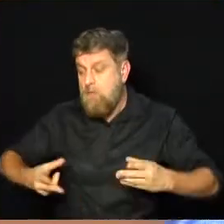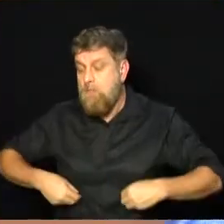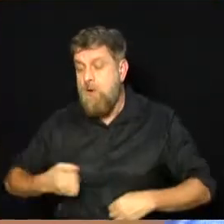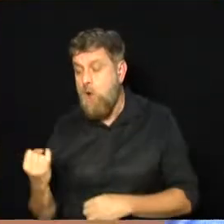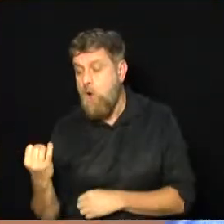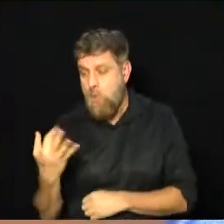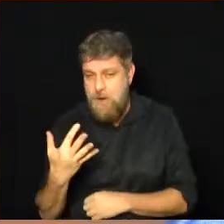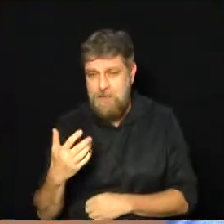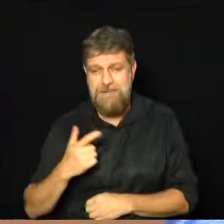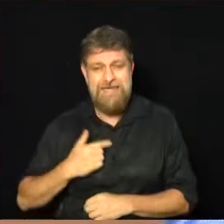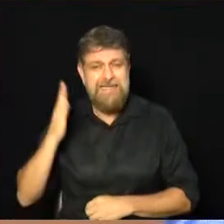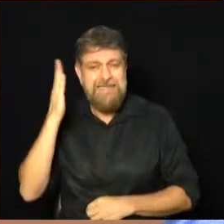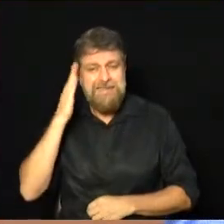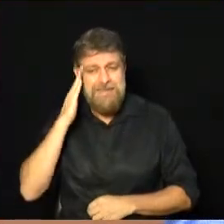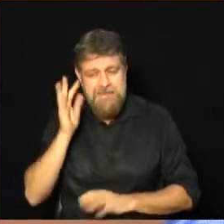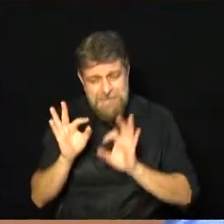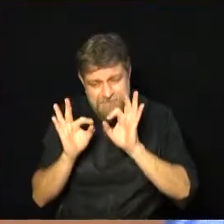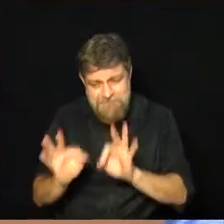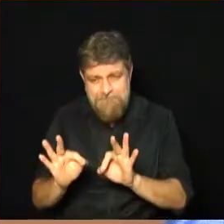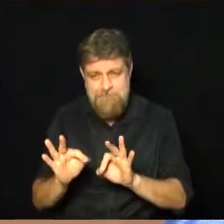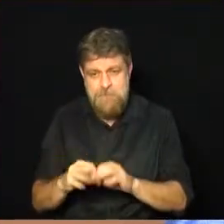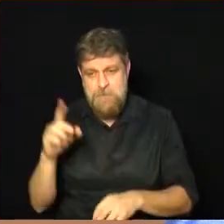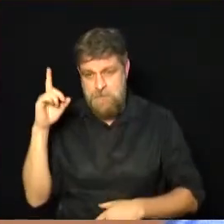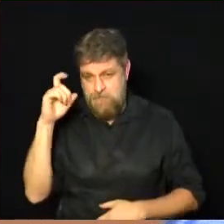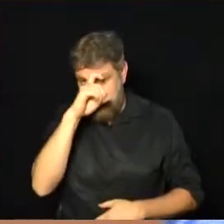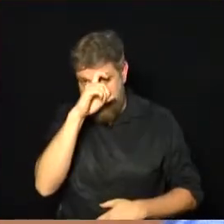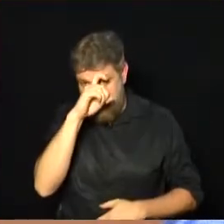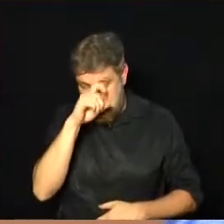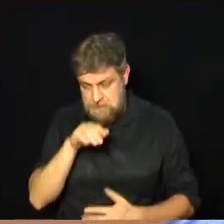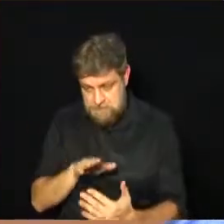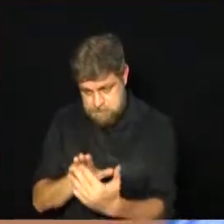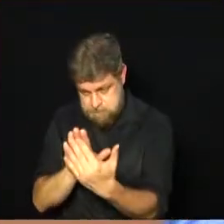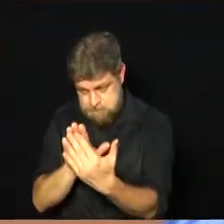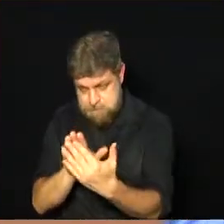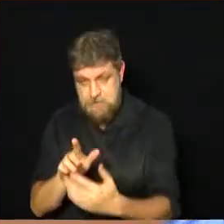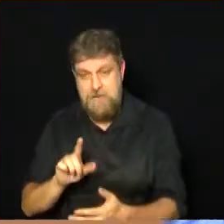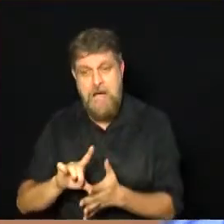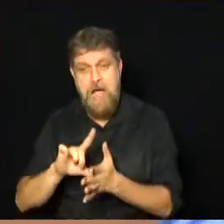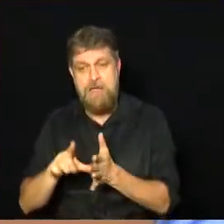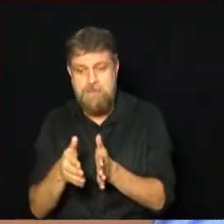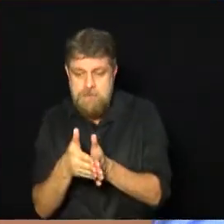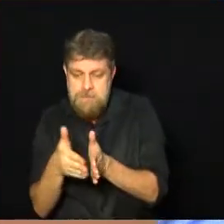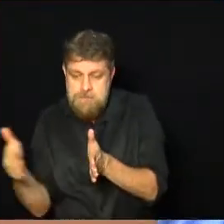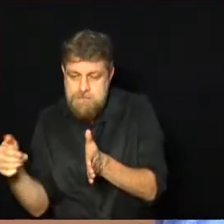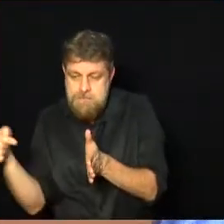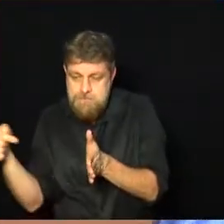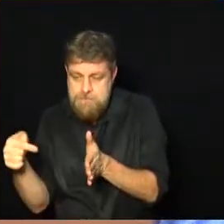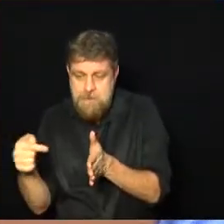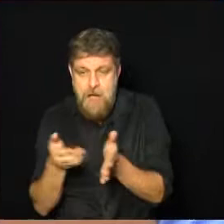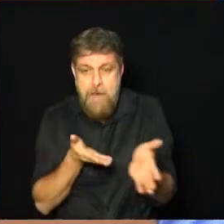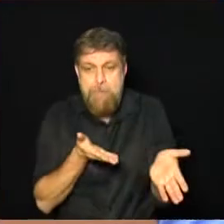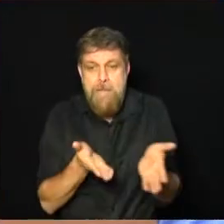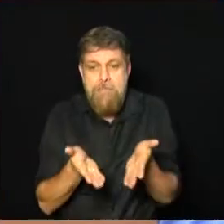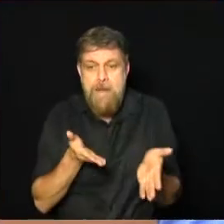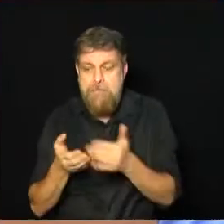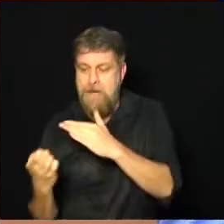tenha exatamente a noção das dificuldades que você vai enfrentar na obra, e, na sequência, fazer a licitação das